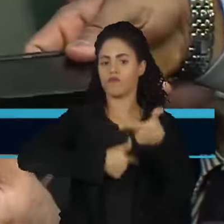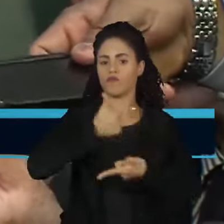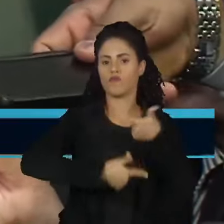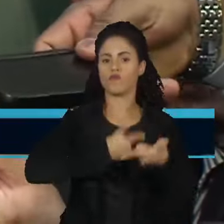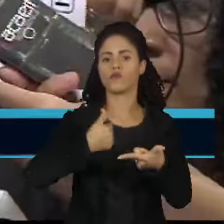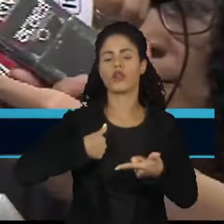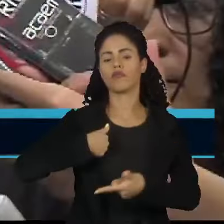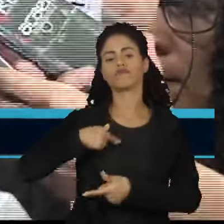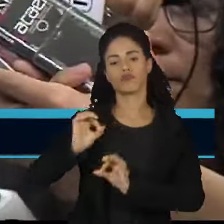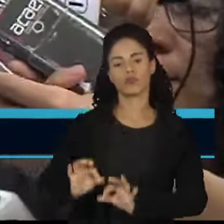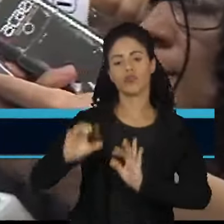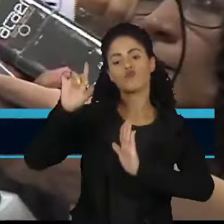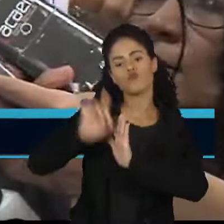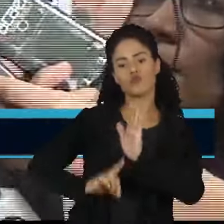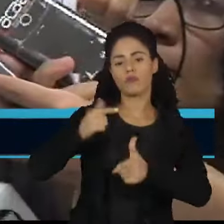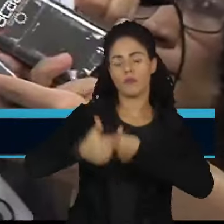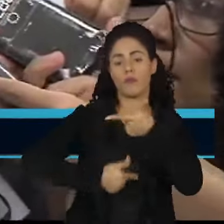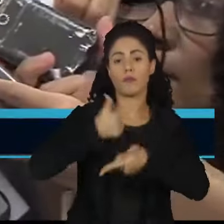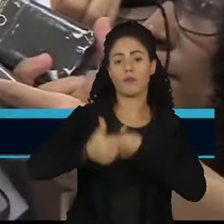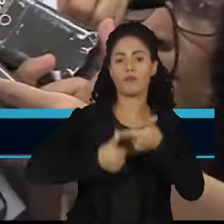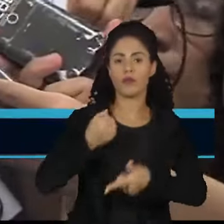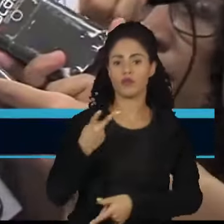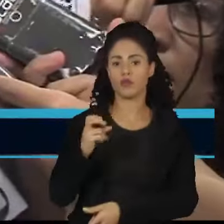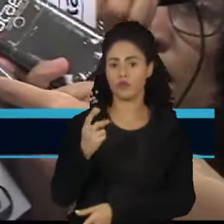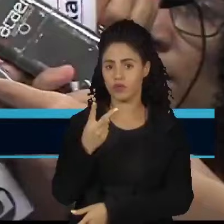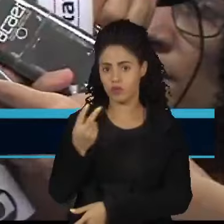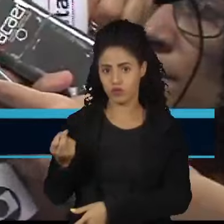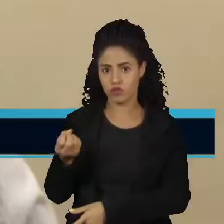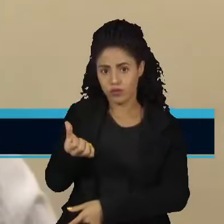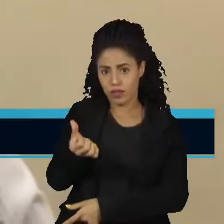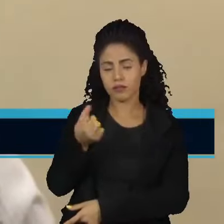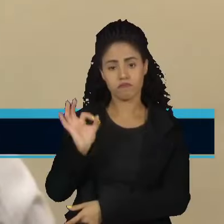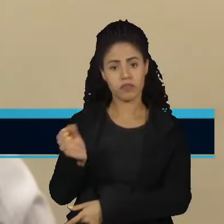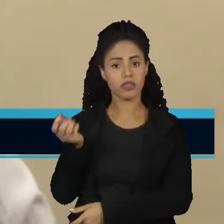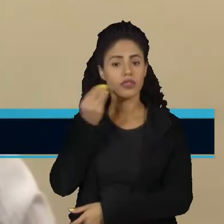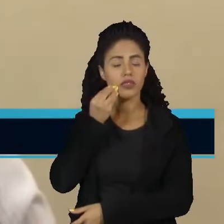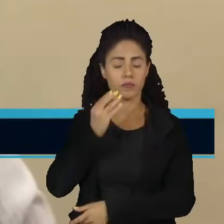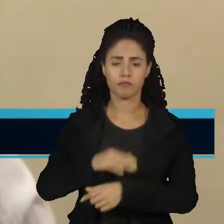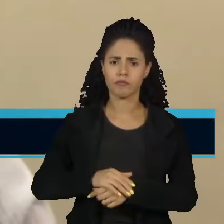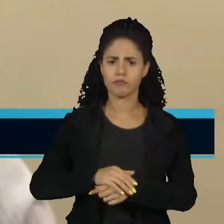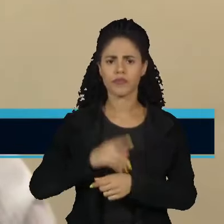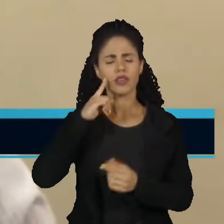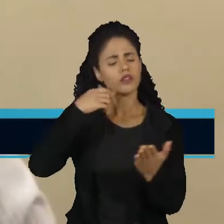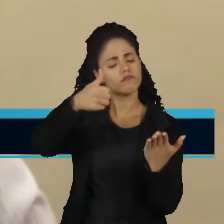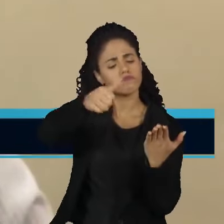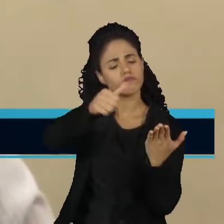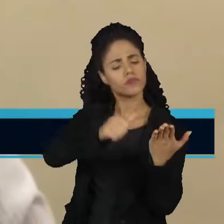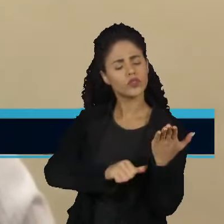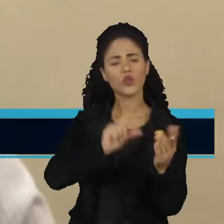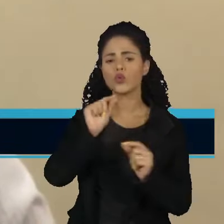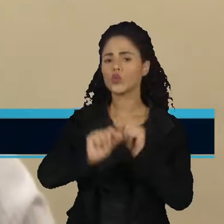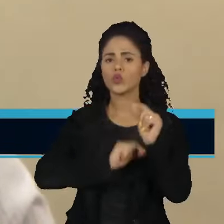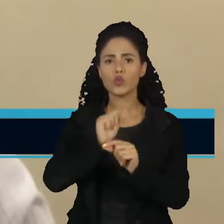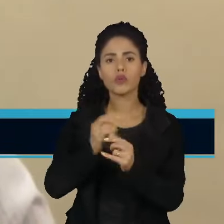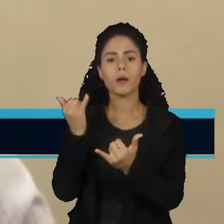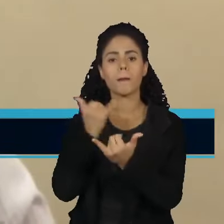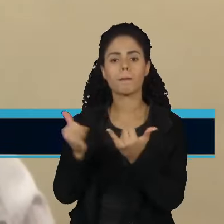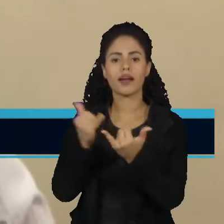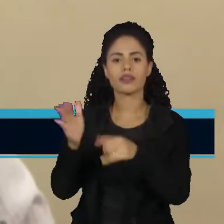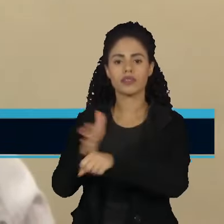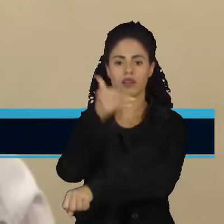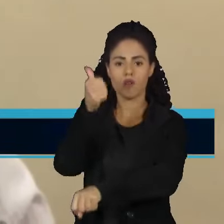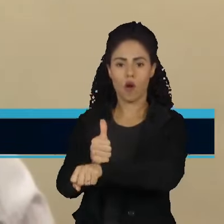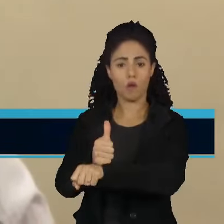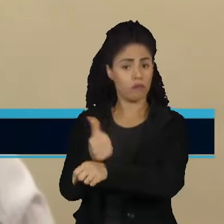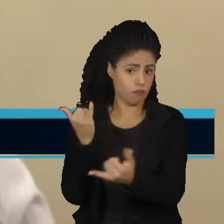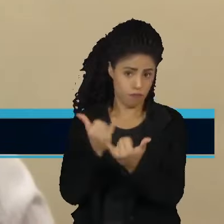direitos políticos para as eleições de 2026. Nós avaliamos como um golpe que o Congresso